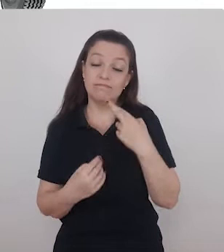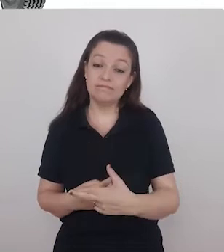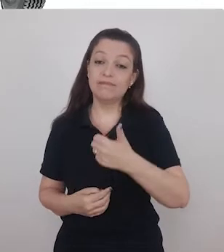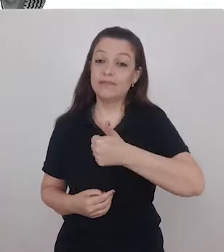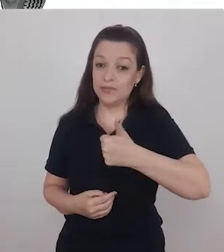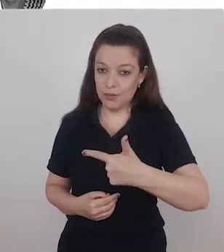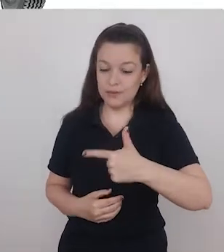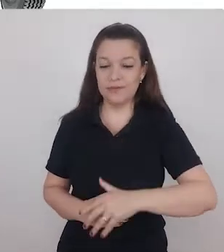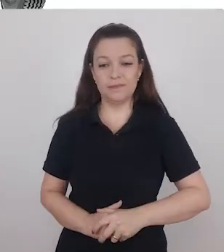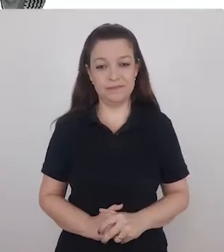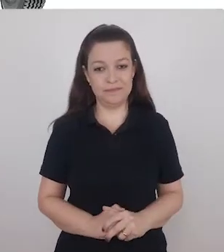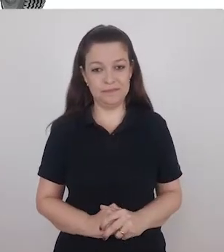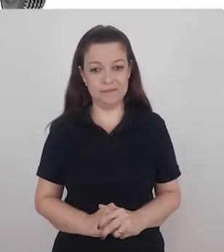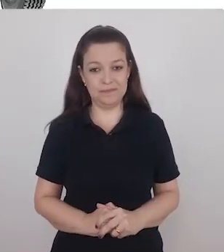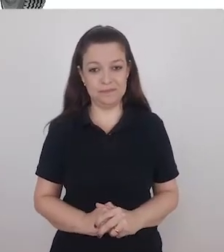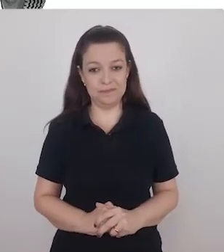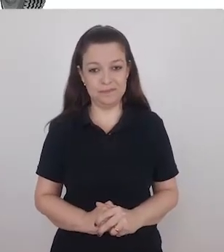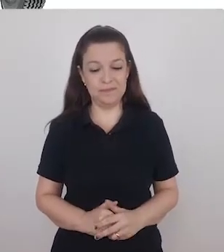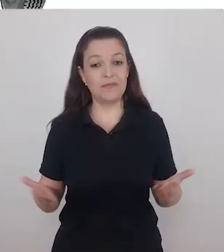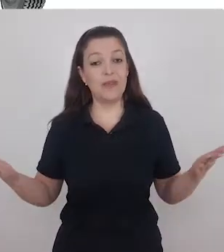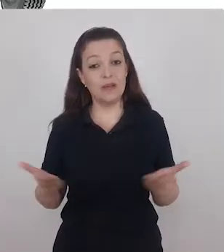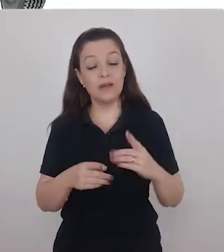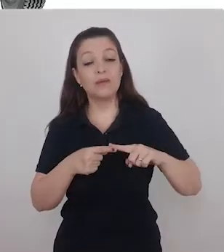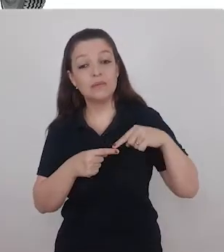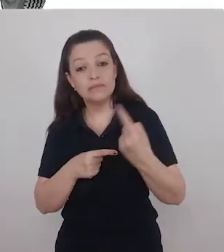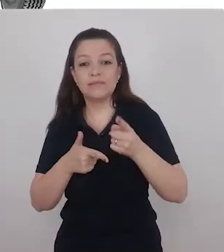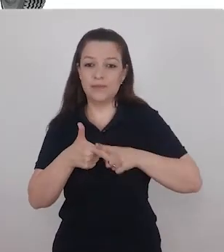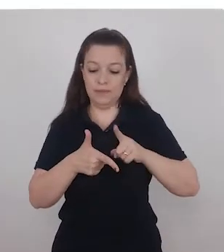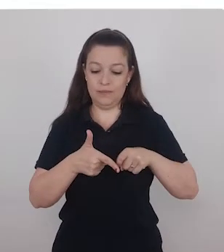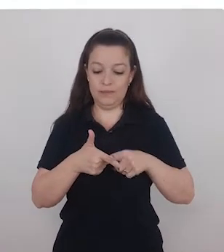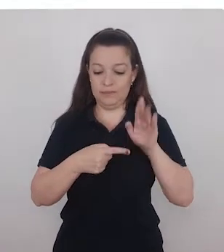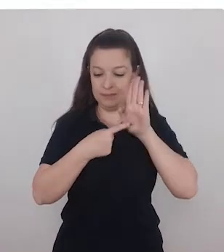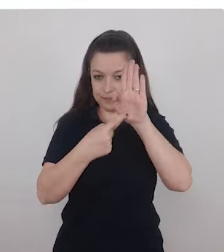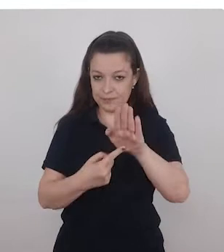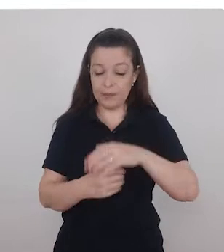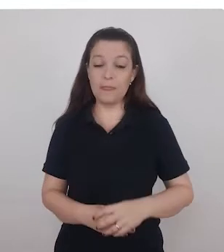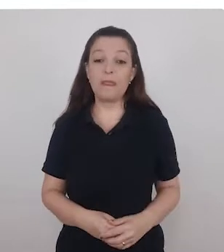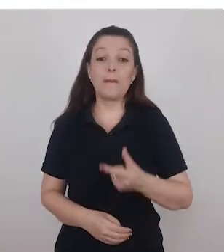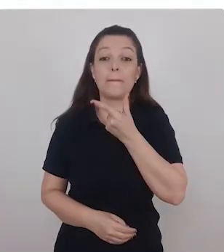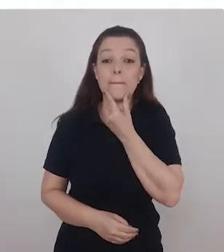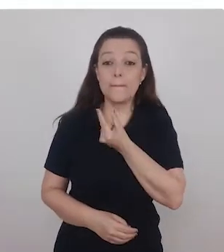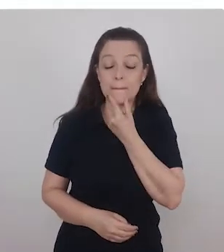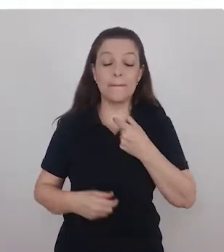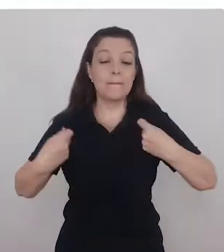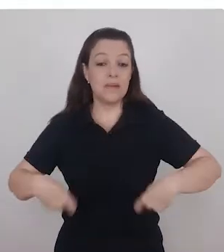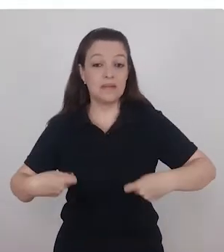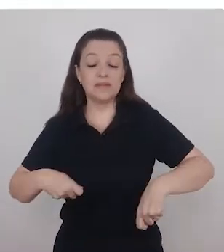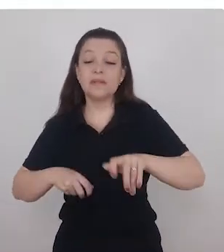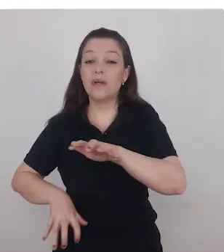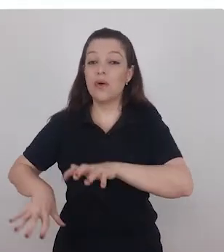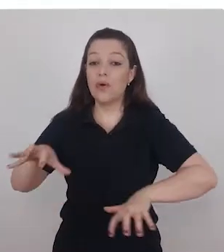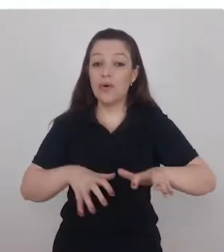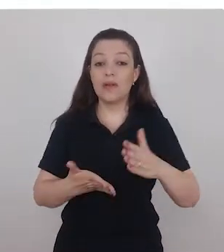4 é igual a 12. Vamos para o próximo problema? O menino precisa organizar